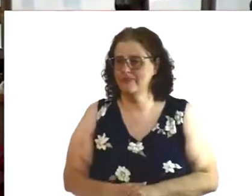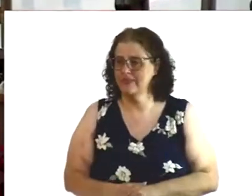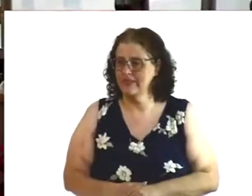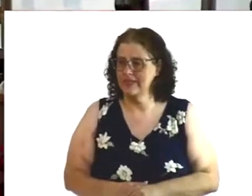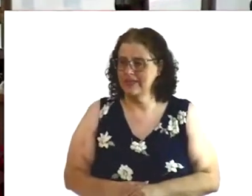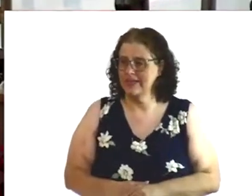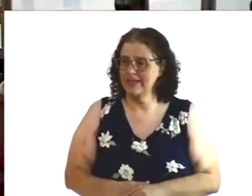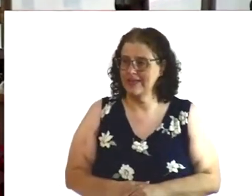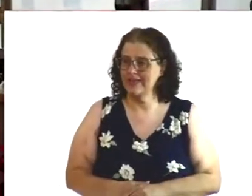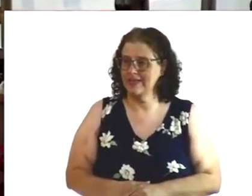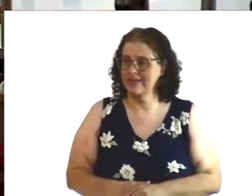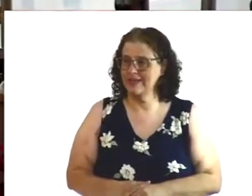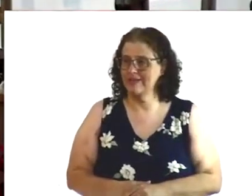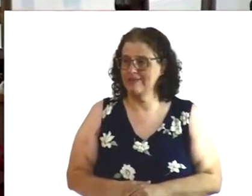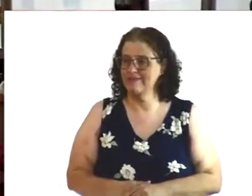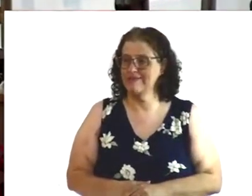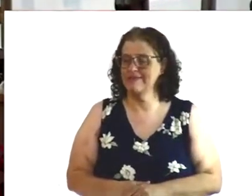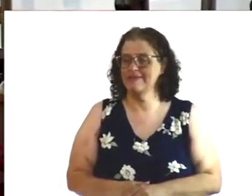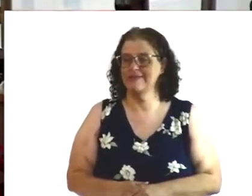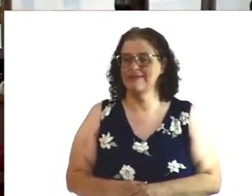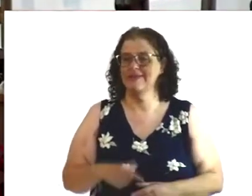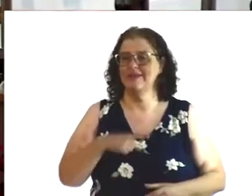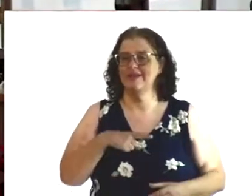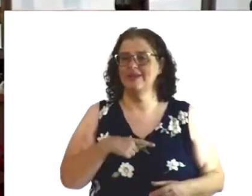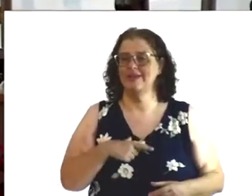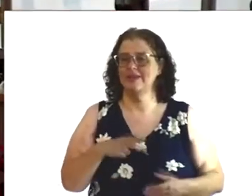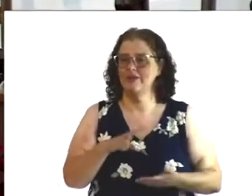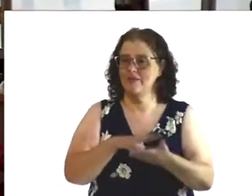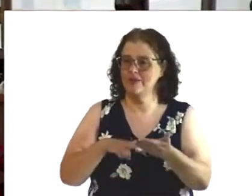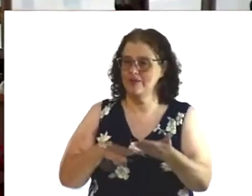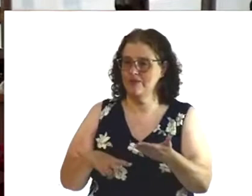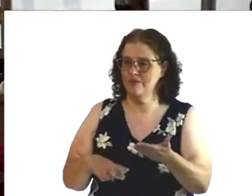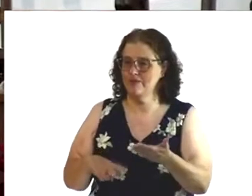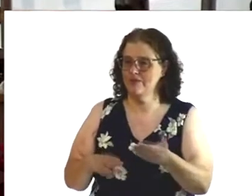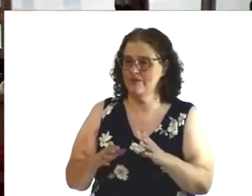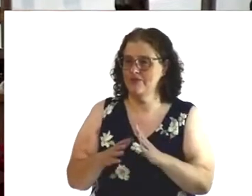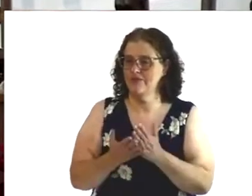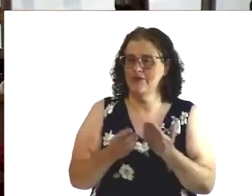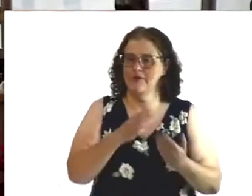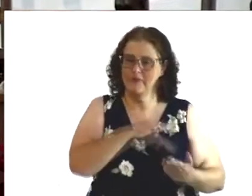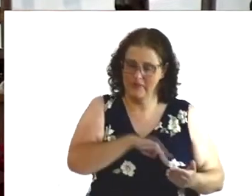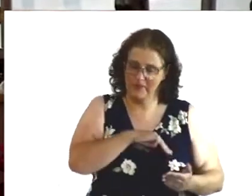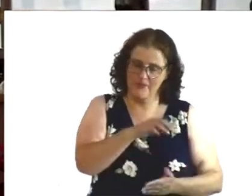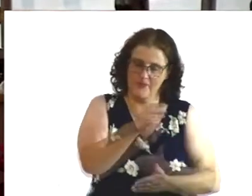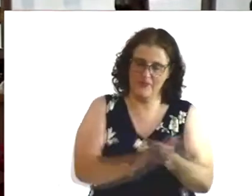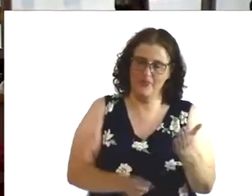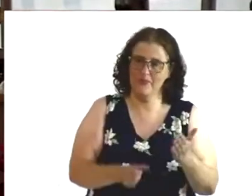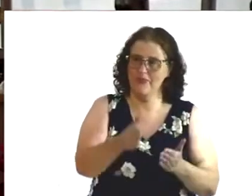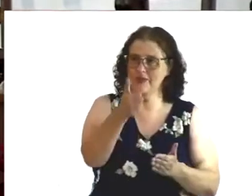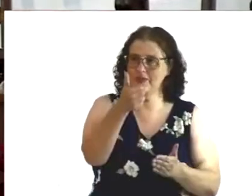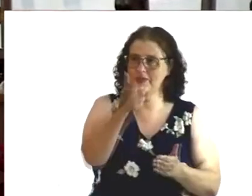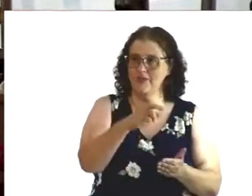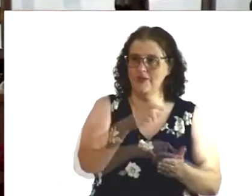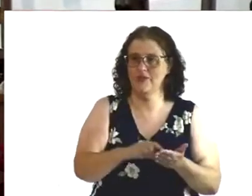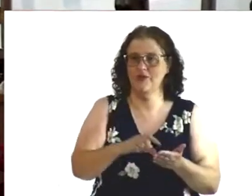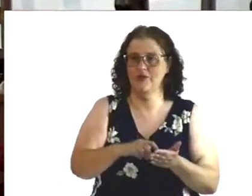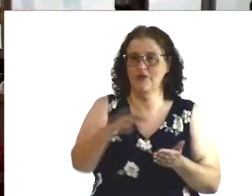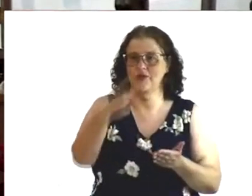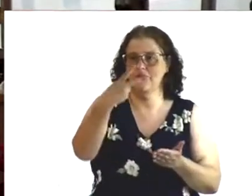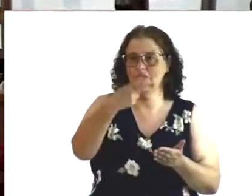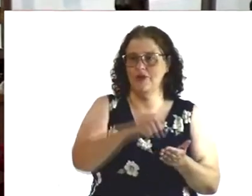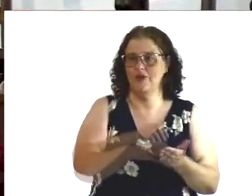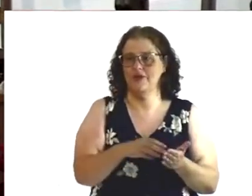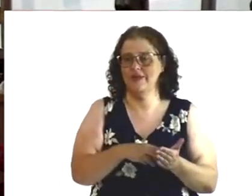e pensa nisso que o pastor vai ler agora, que está em Mateus capítulo 2, versículos 1 até o